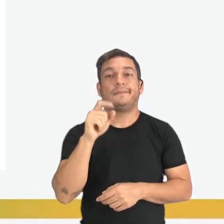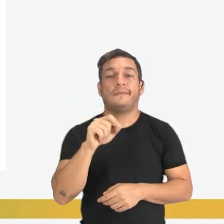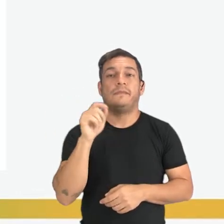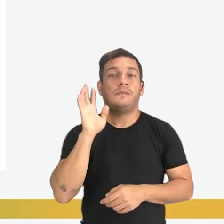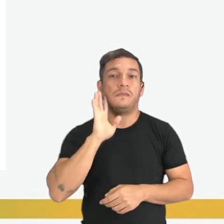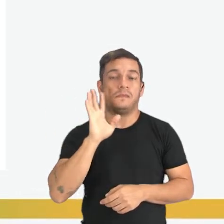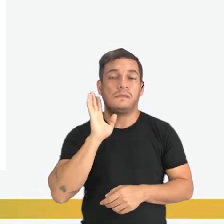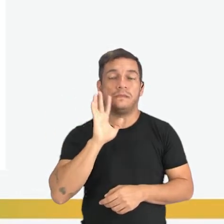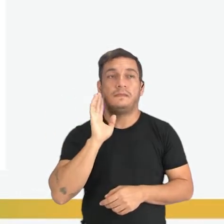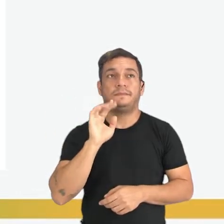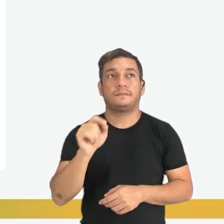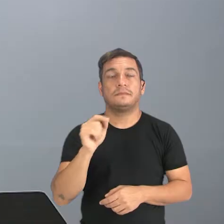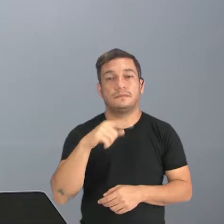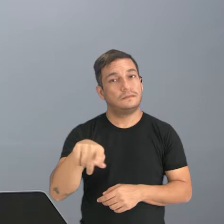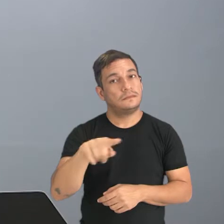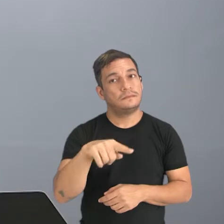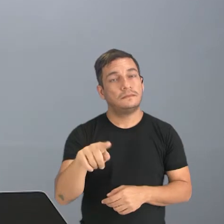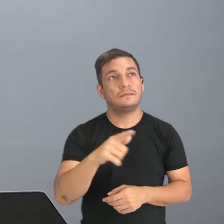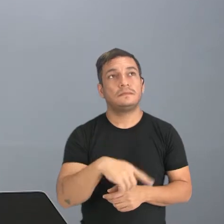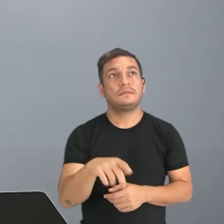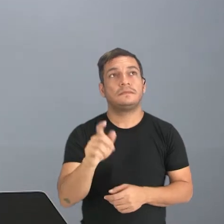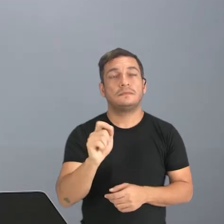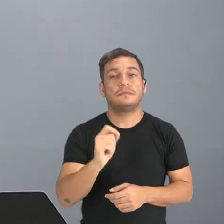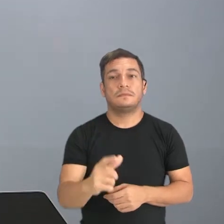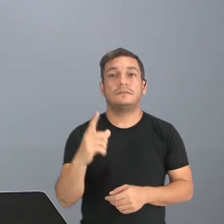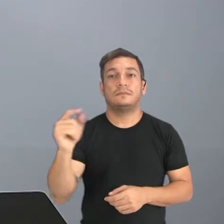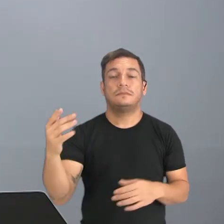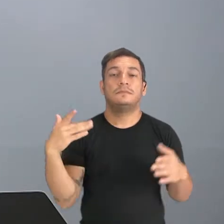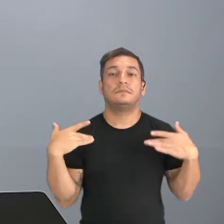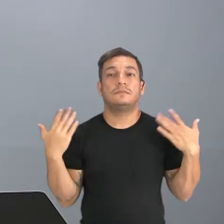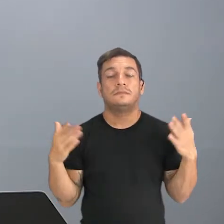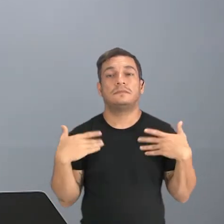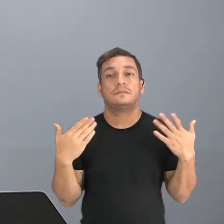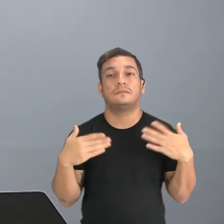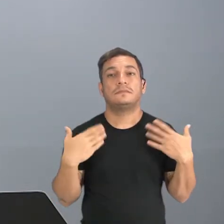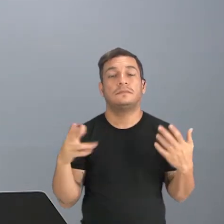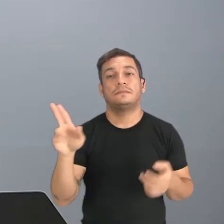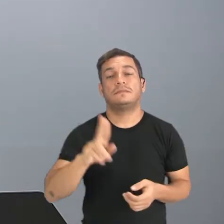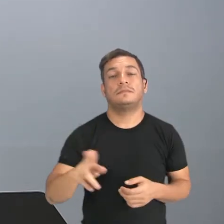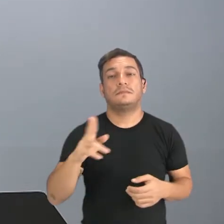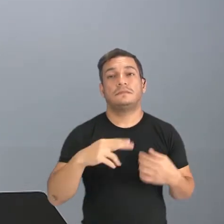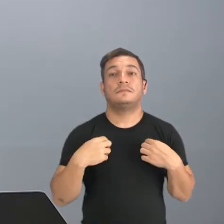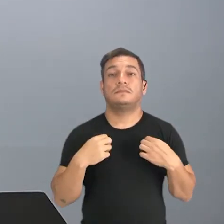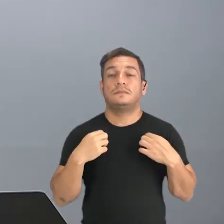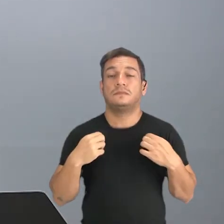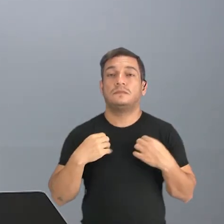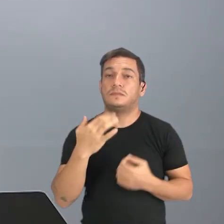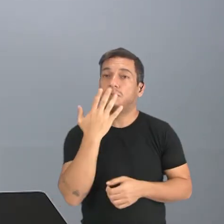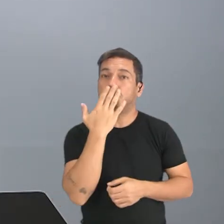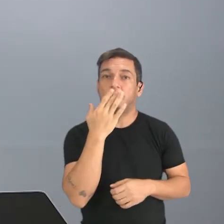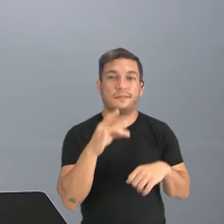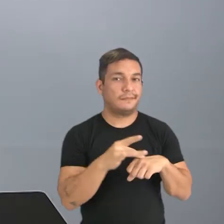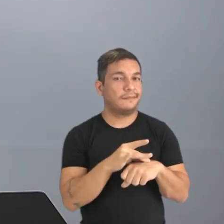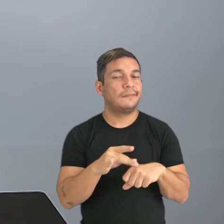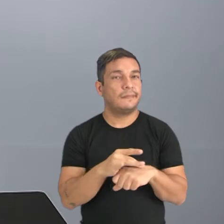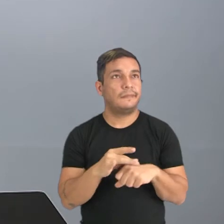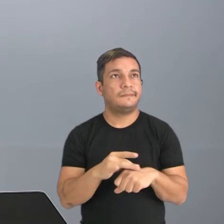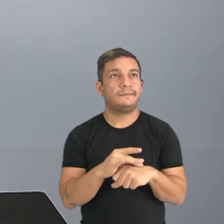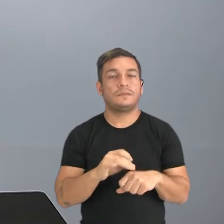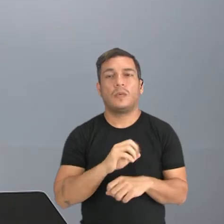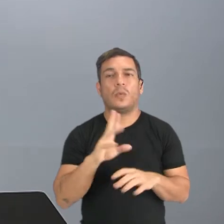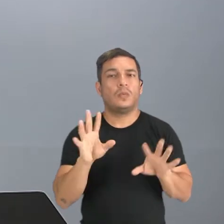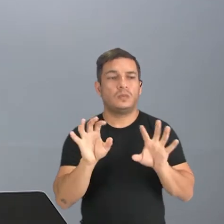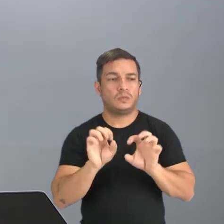bem legal de você, quando sai para passear e usa uma roupa na cor preta ou